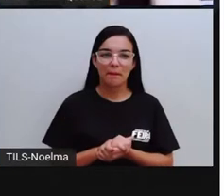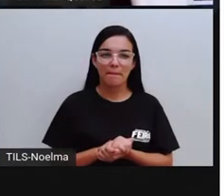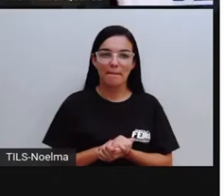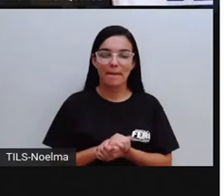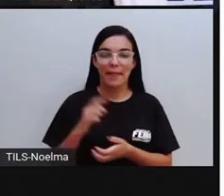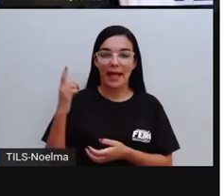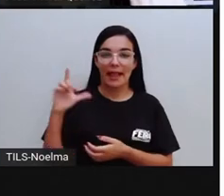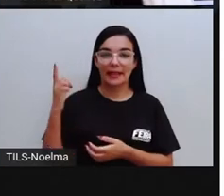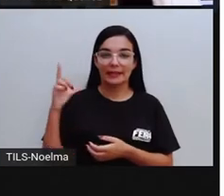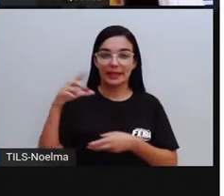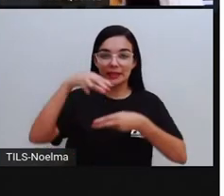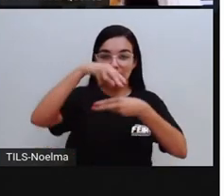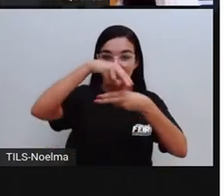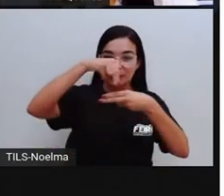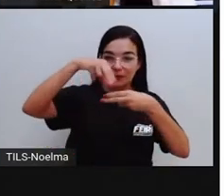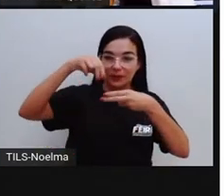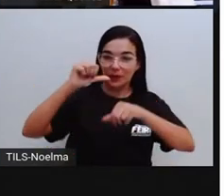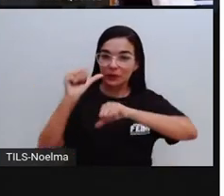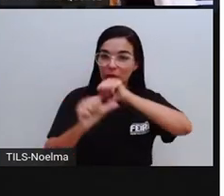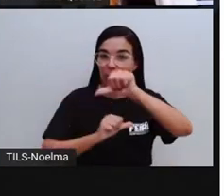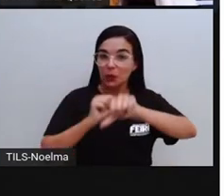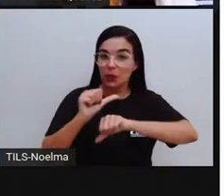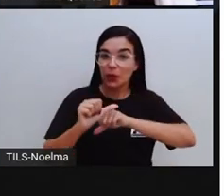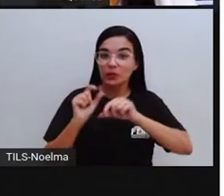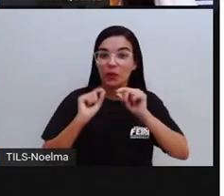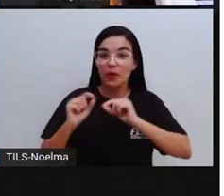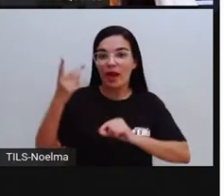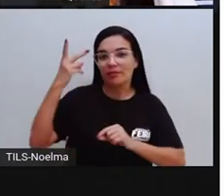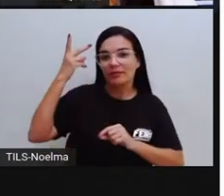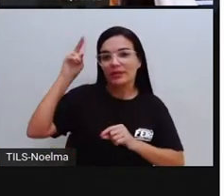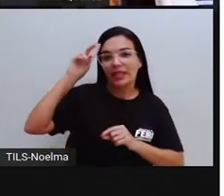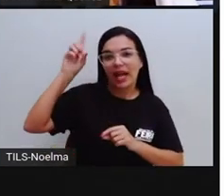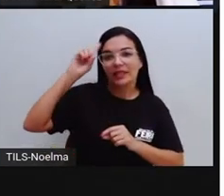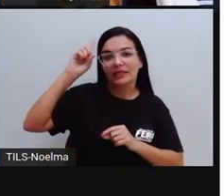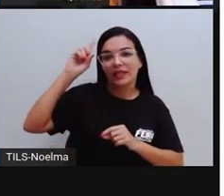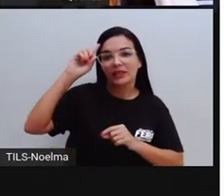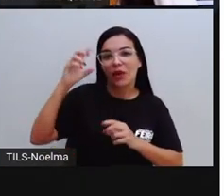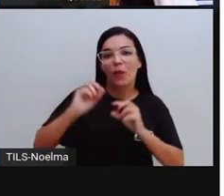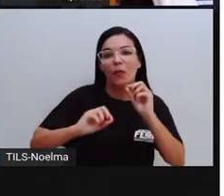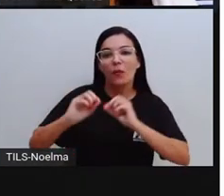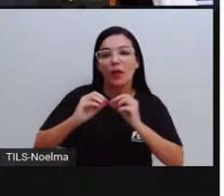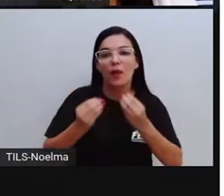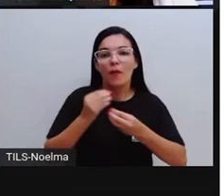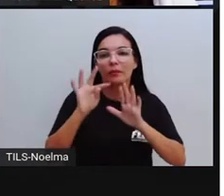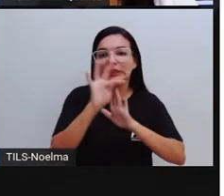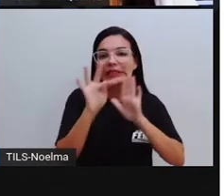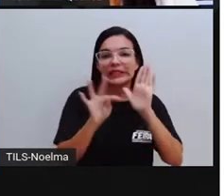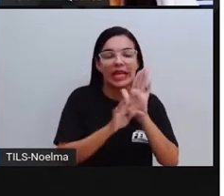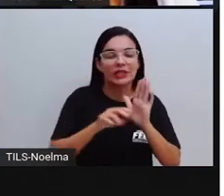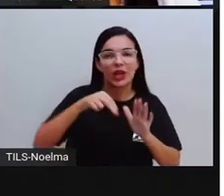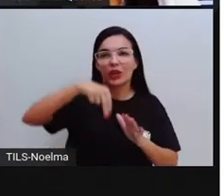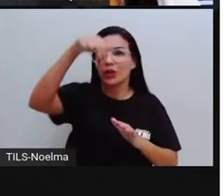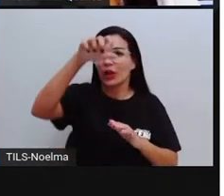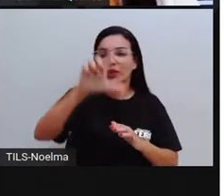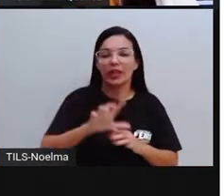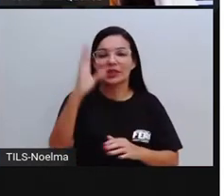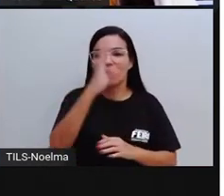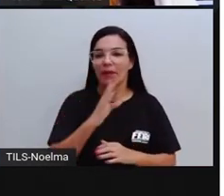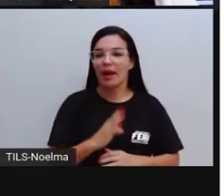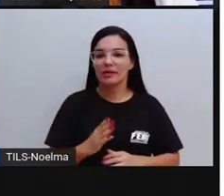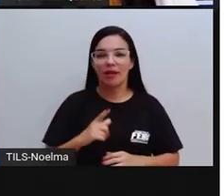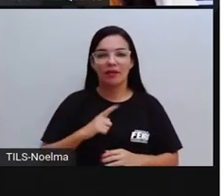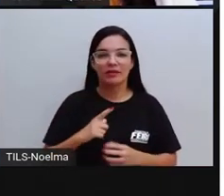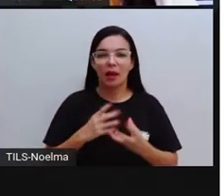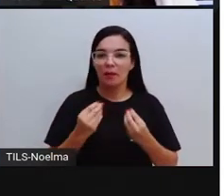A literatura de cordel tornou-se uma tradicional forma de narrativa do Nordeste brasileiro, sendo, há